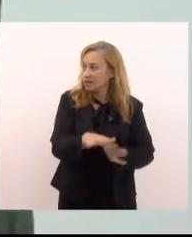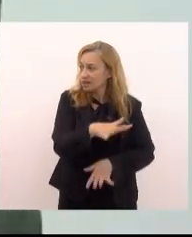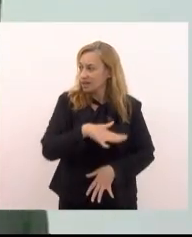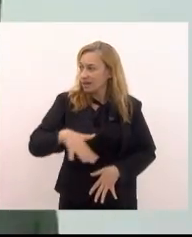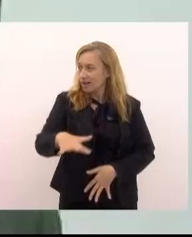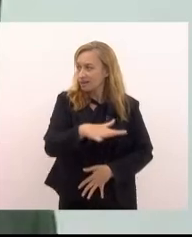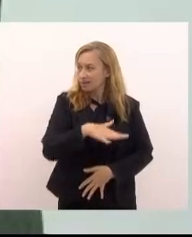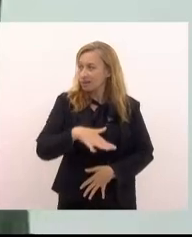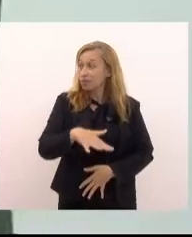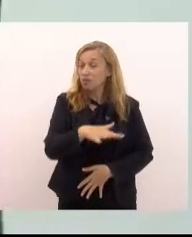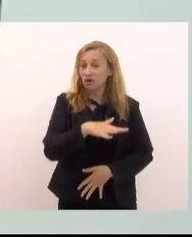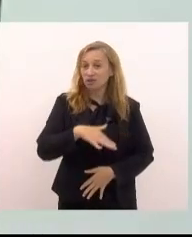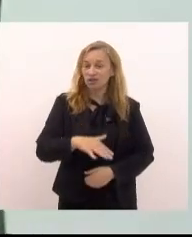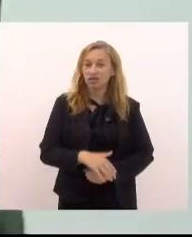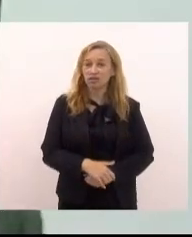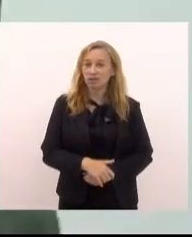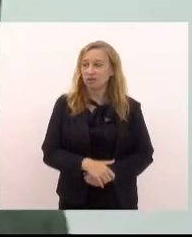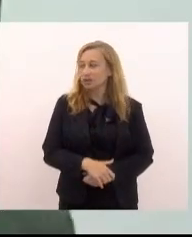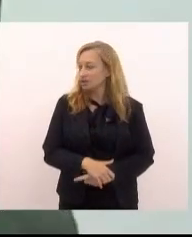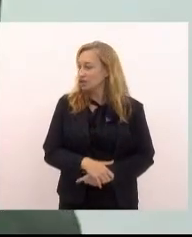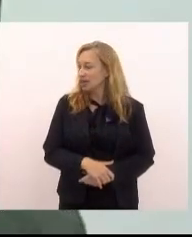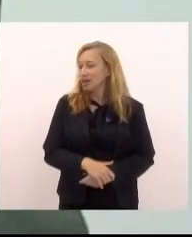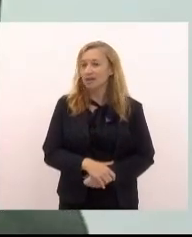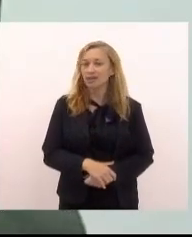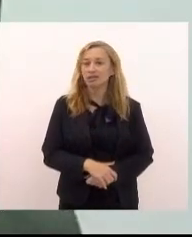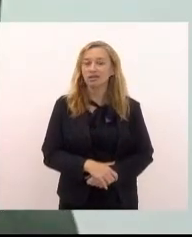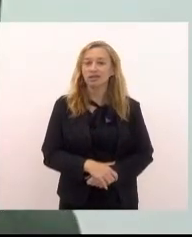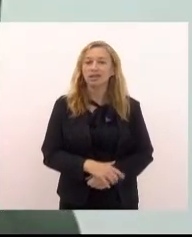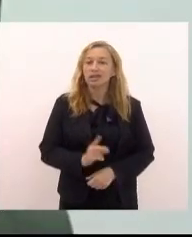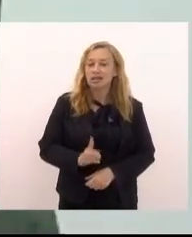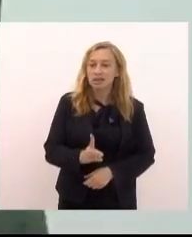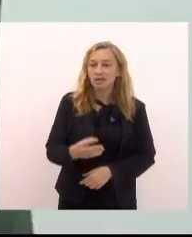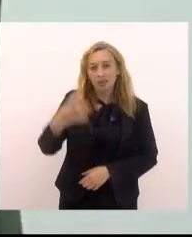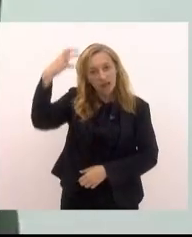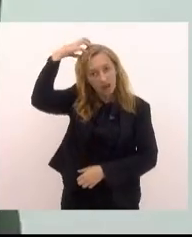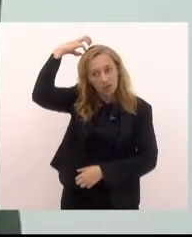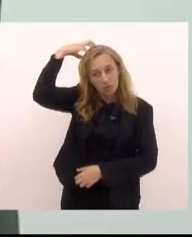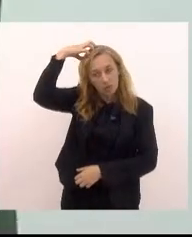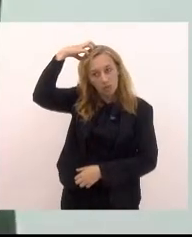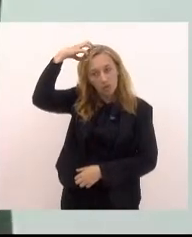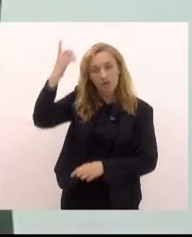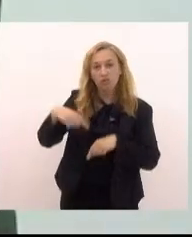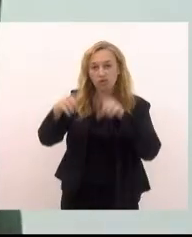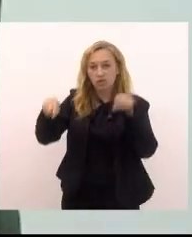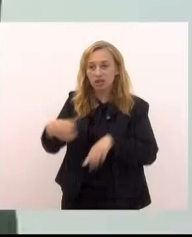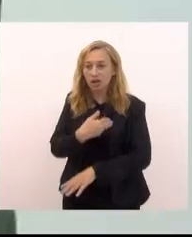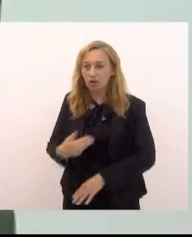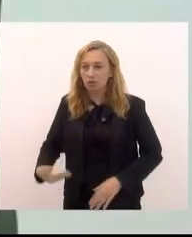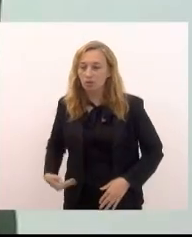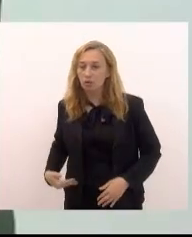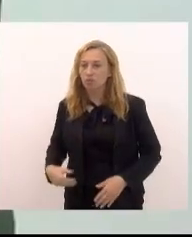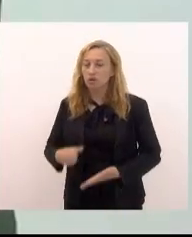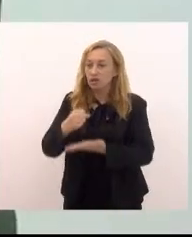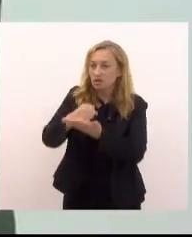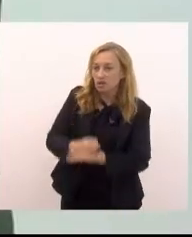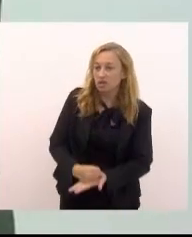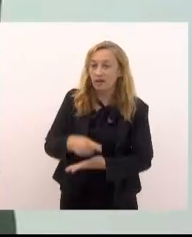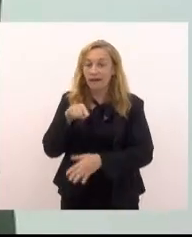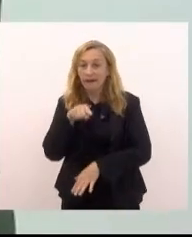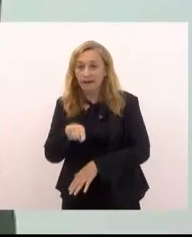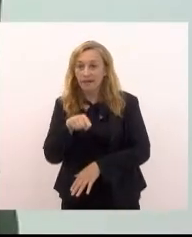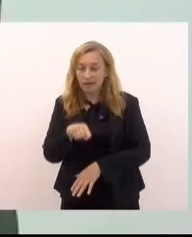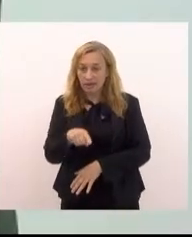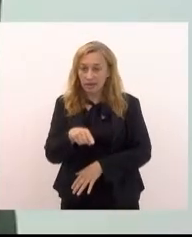Tem sempre a culpa recair no funcionalismo público. Então, continuaremos a sustentar aqui no